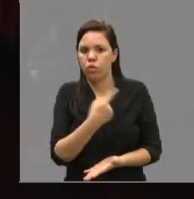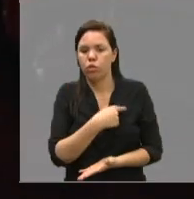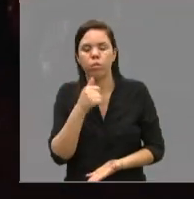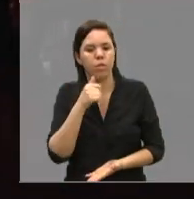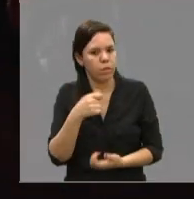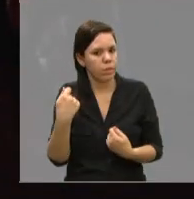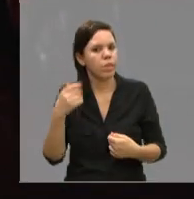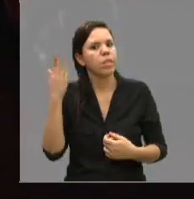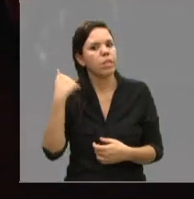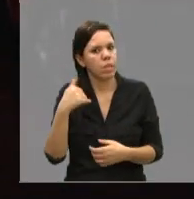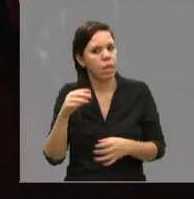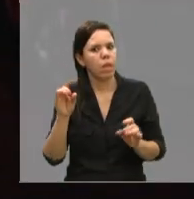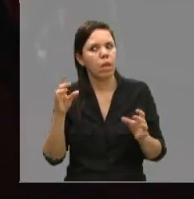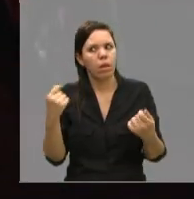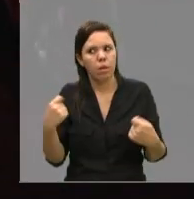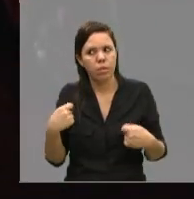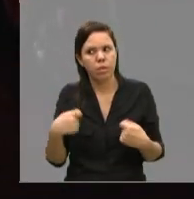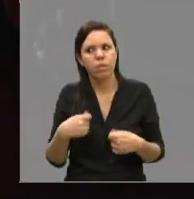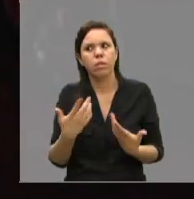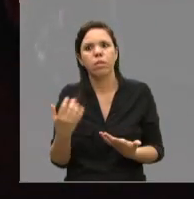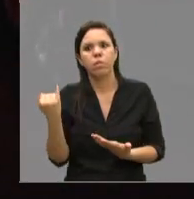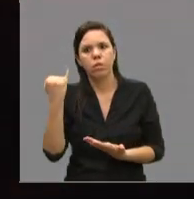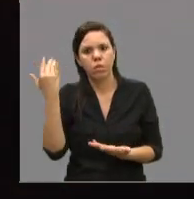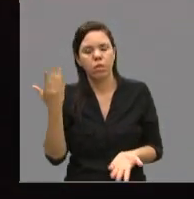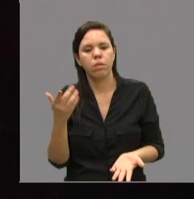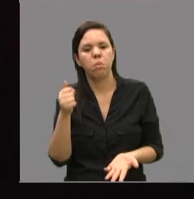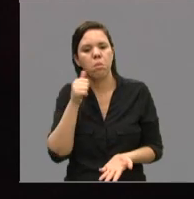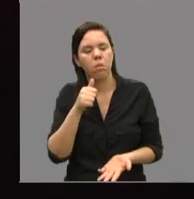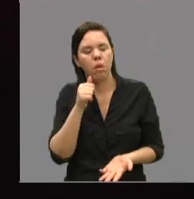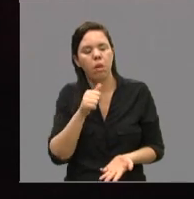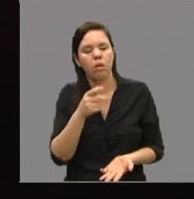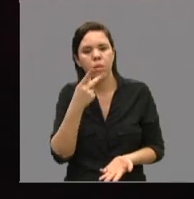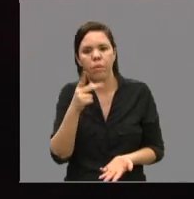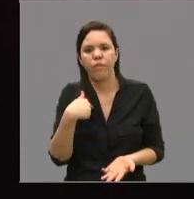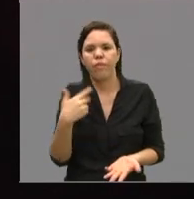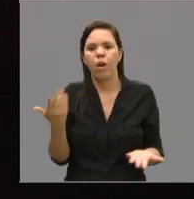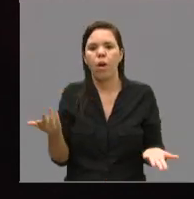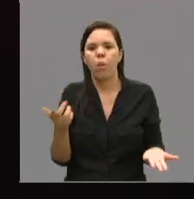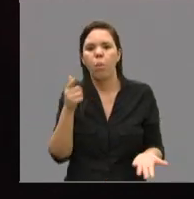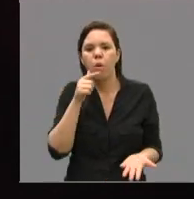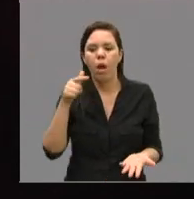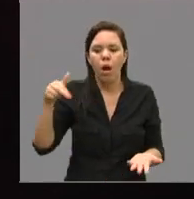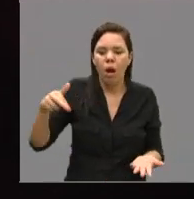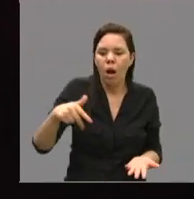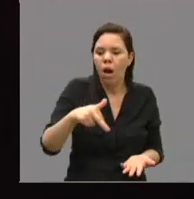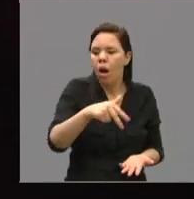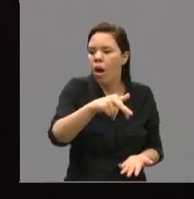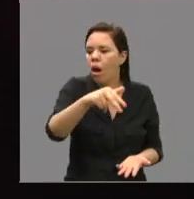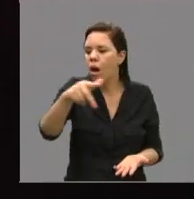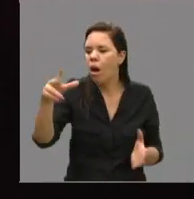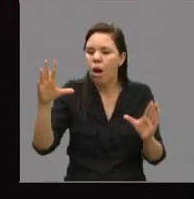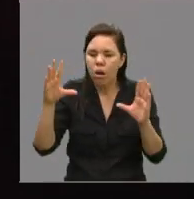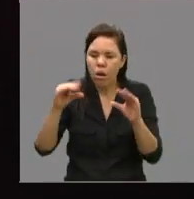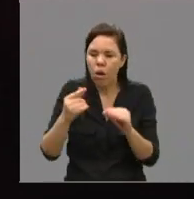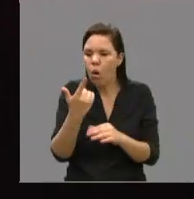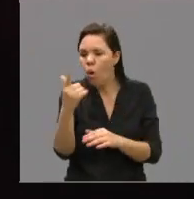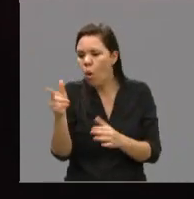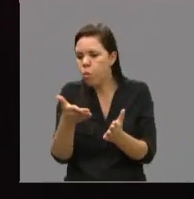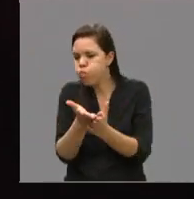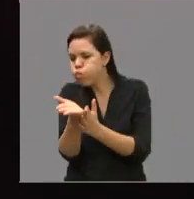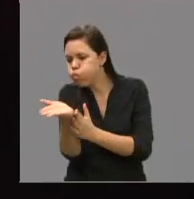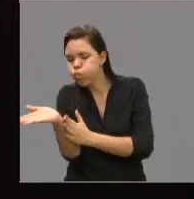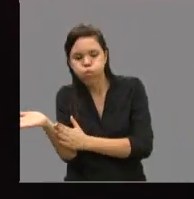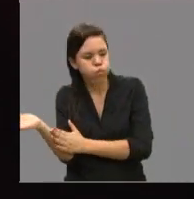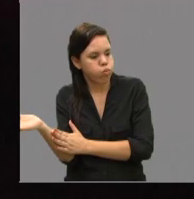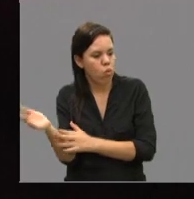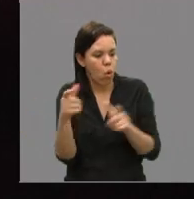mulheres, a gente sabe como faz diferença. Eu sempre digo que mulher que nunca deu a volta no quarteirão, pegou outro caminho para não